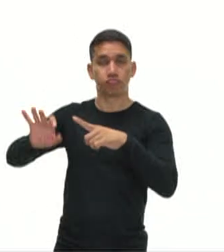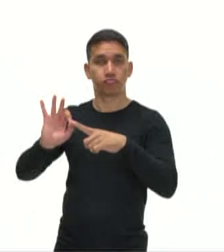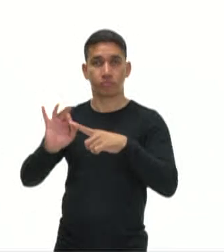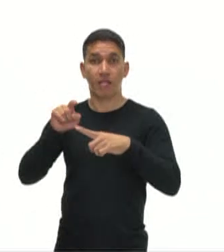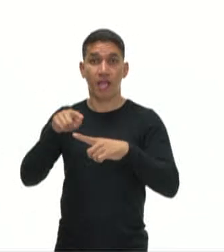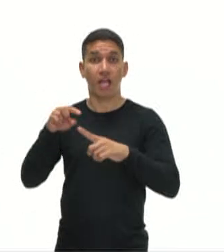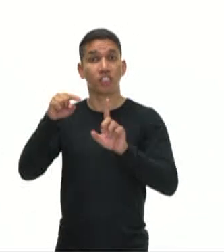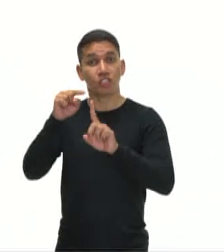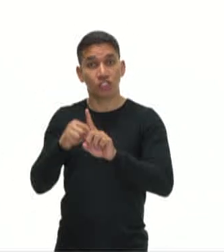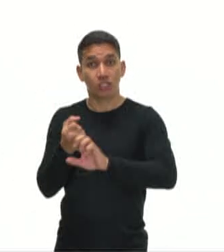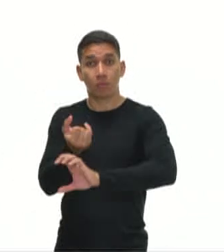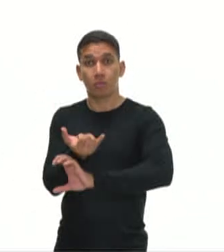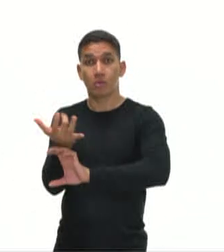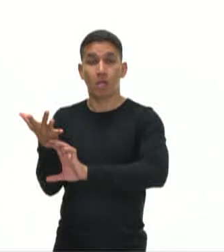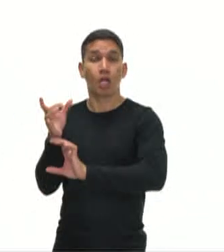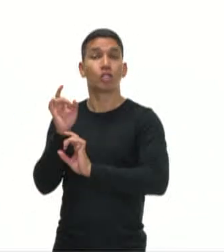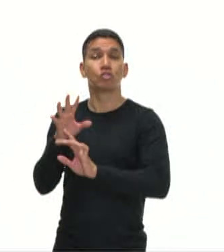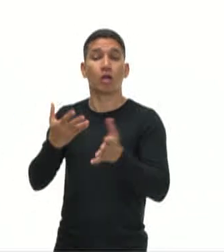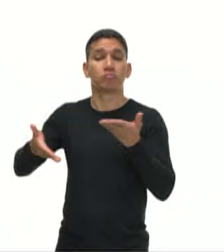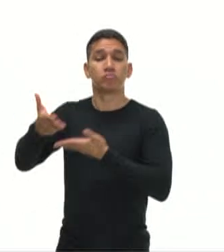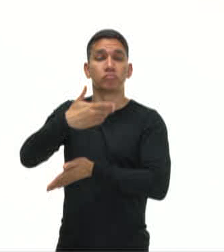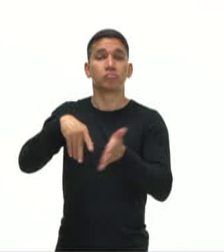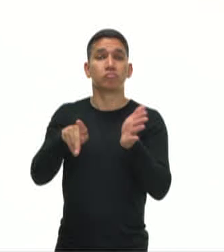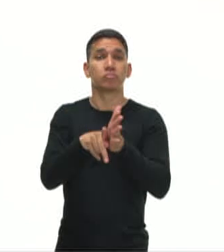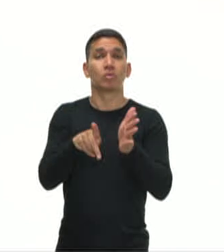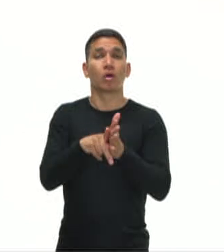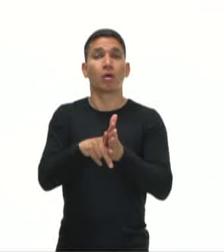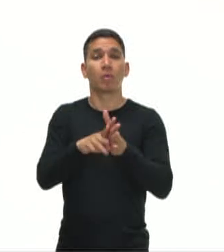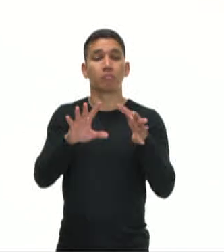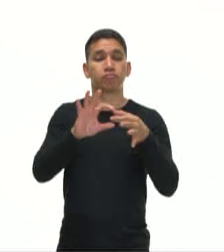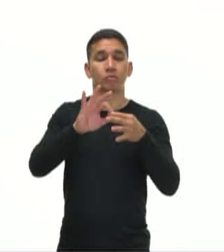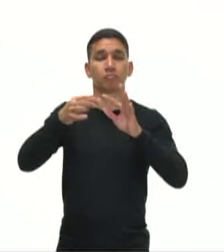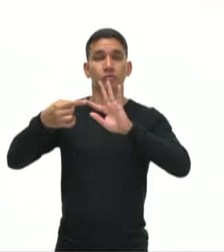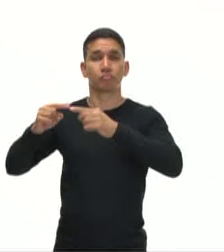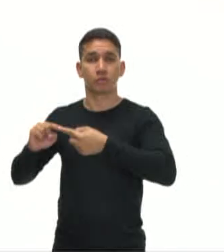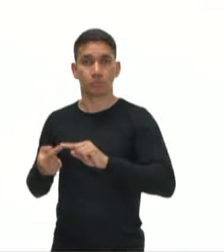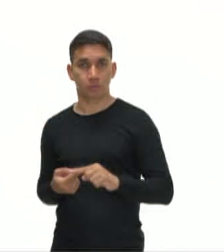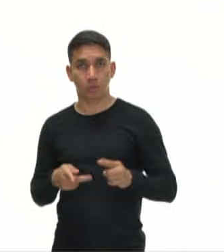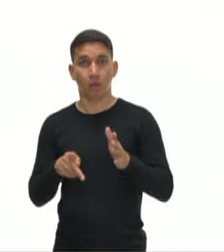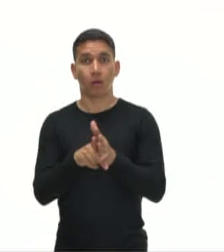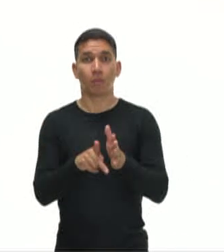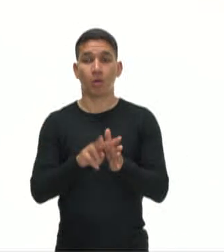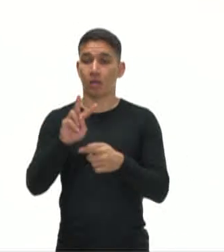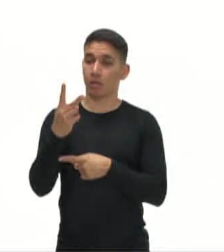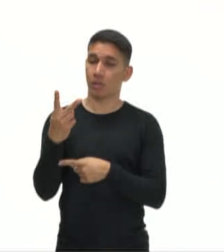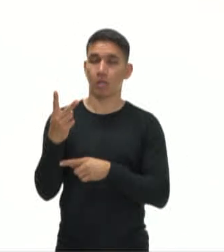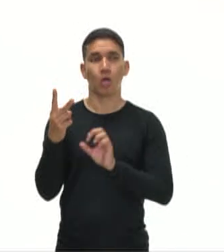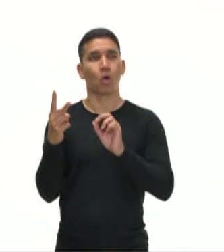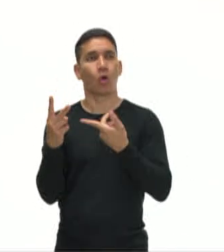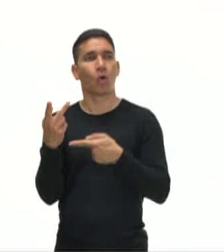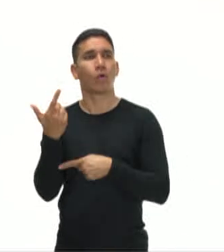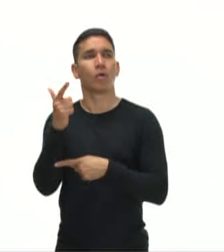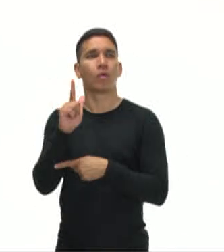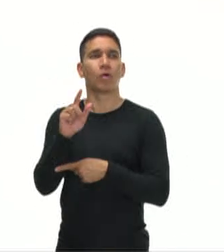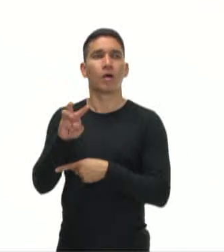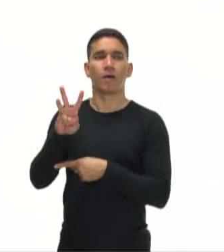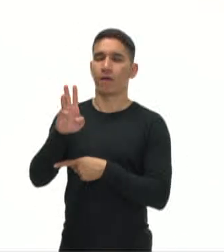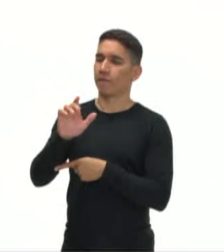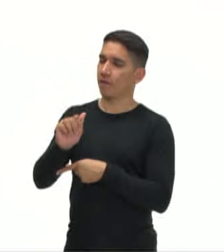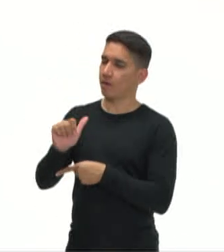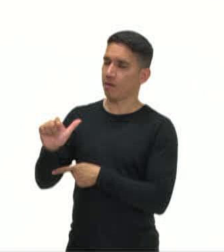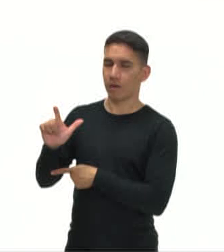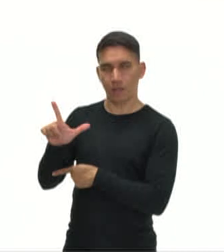a interação se dá somente através de ligações secundárias, ponte de hidrogênio ou van der Waals. Os